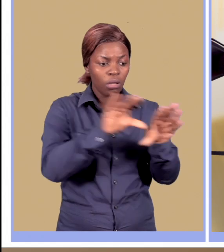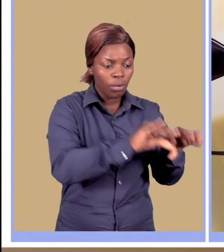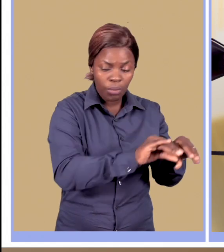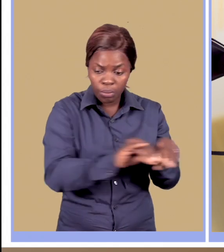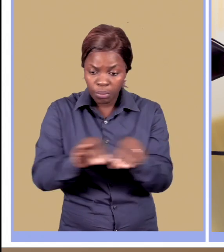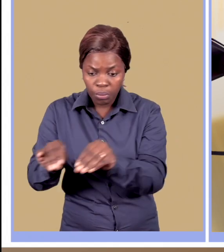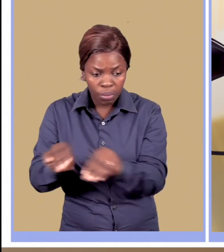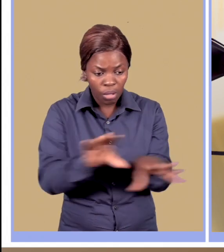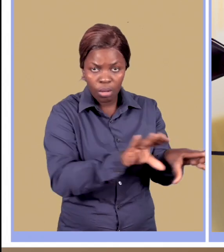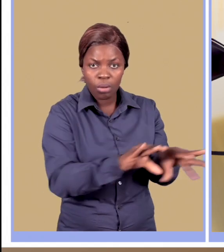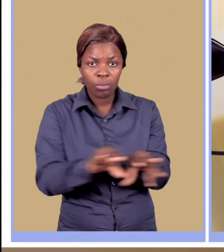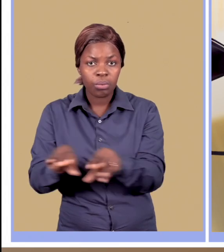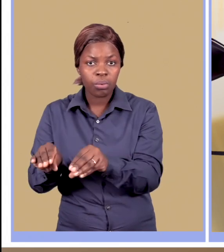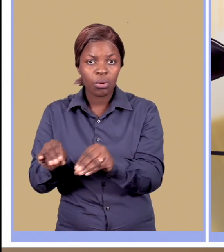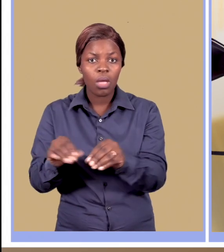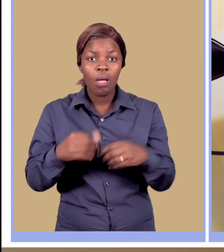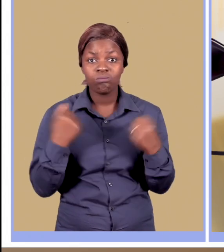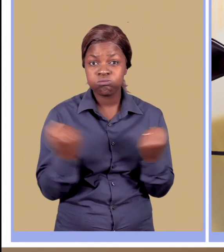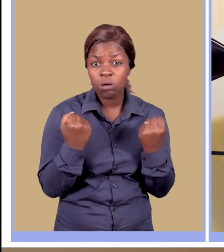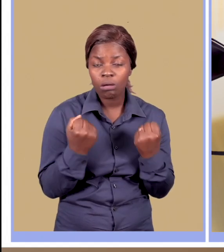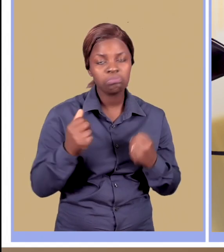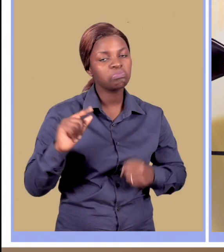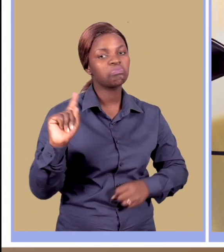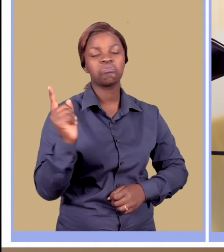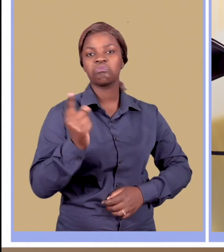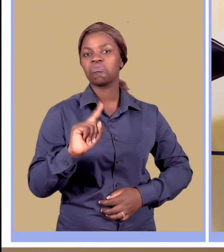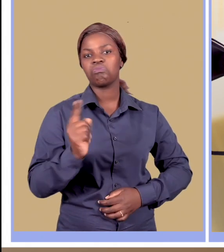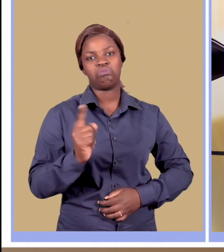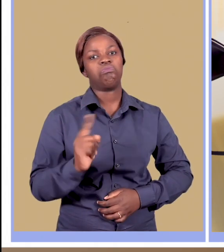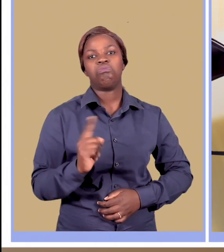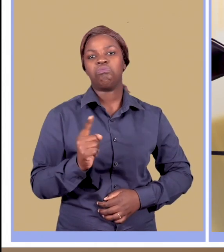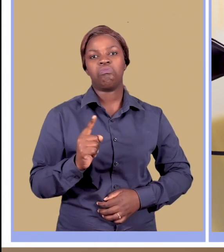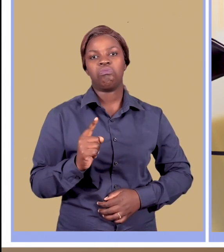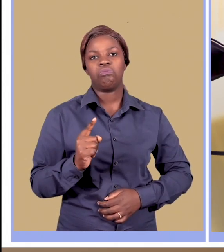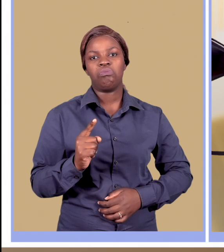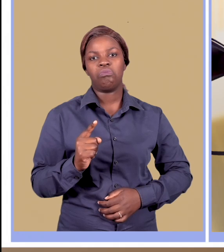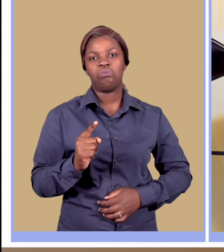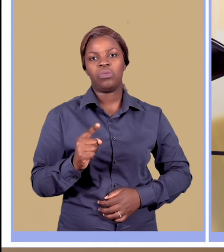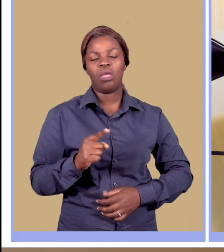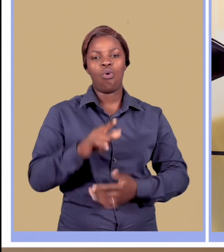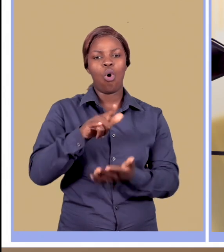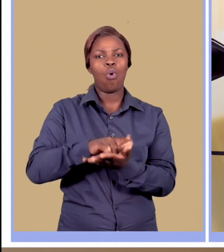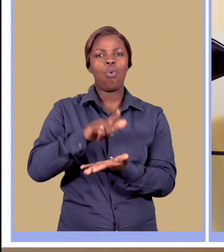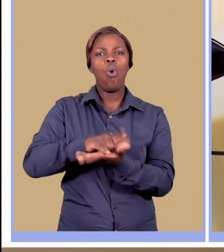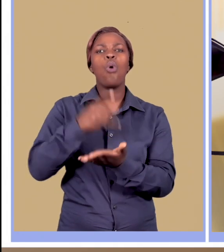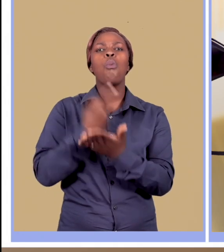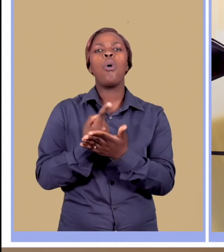foram evacuadas como prioridade número 1, porque essas pessoas deviam ter sido retiradas por helicóptero. E algumas